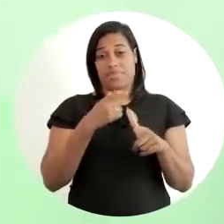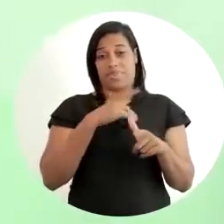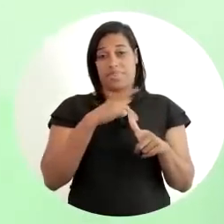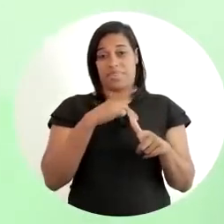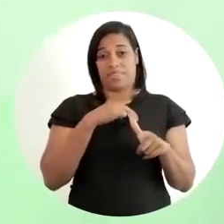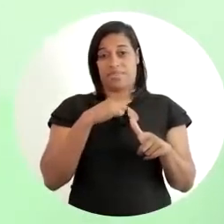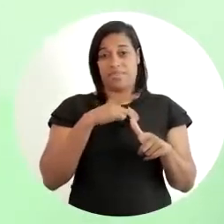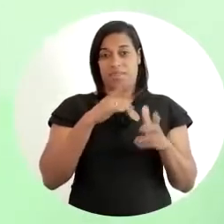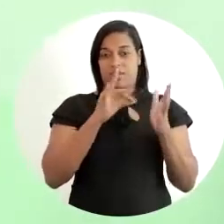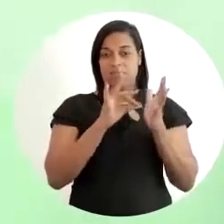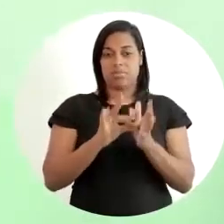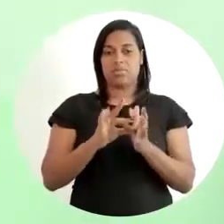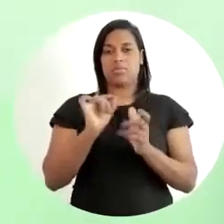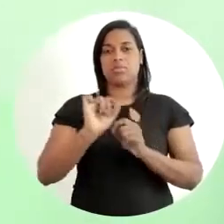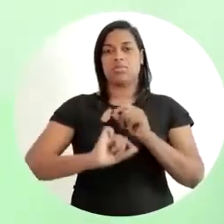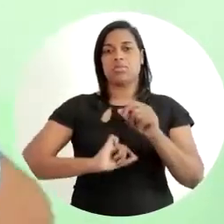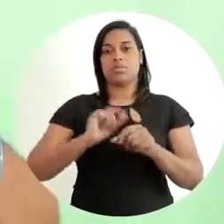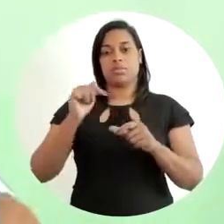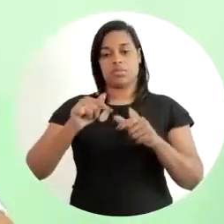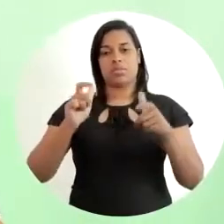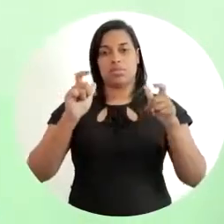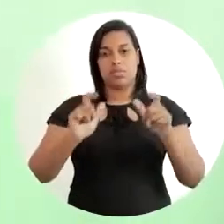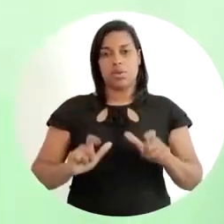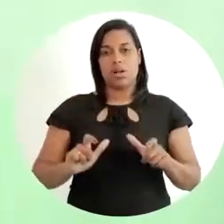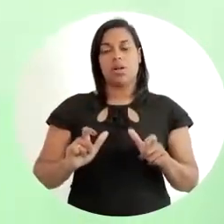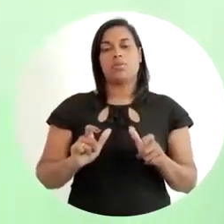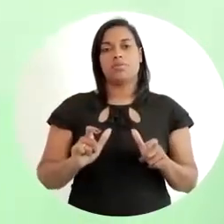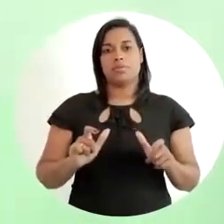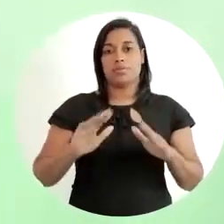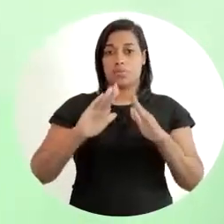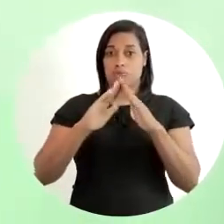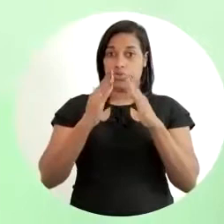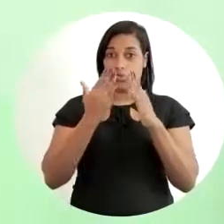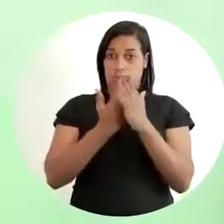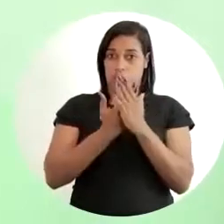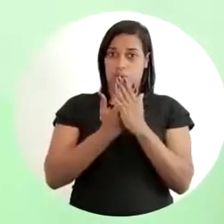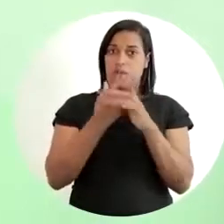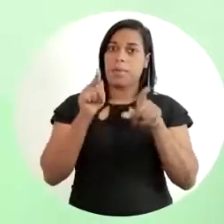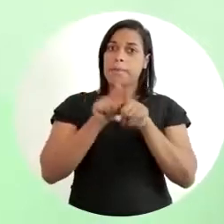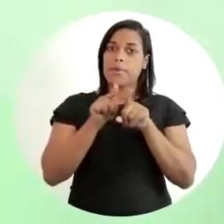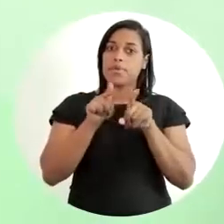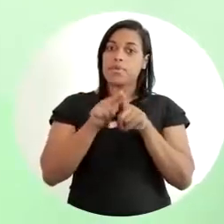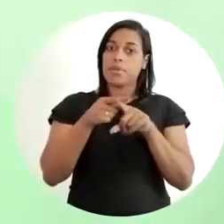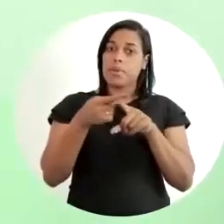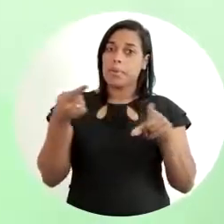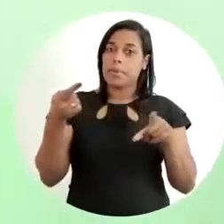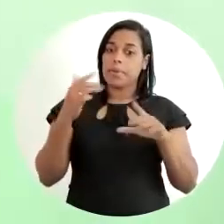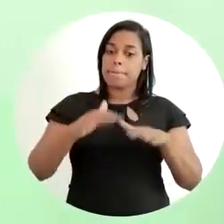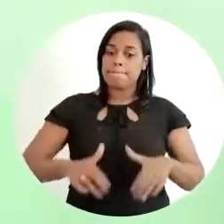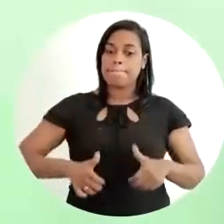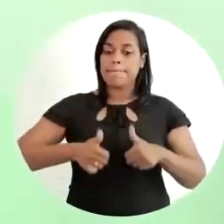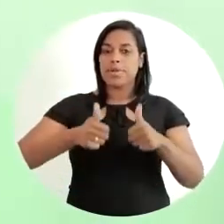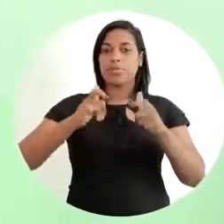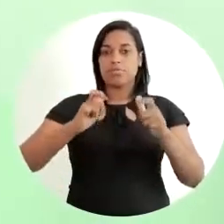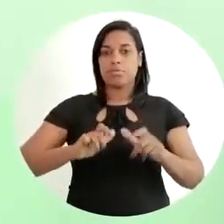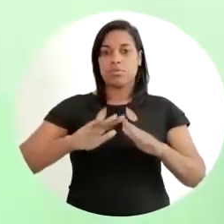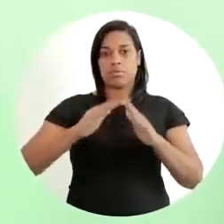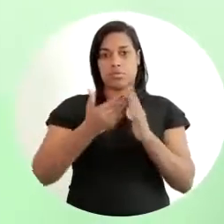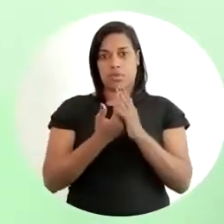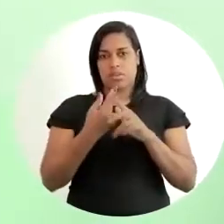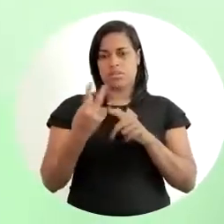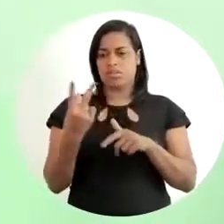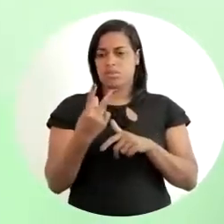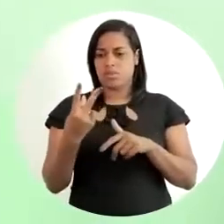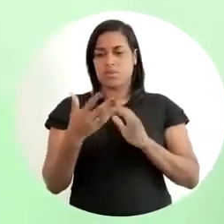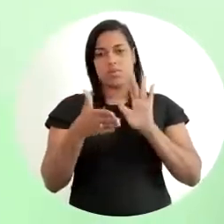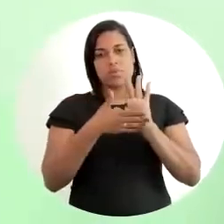houvesse que se extrapolasse esse ambiente da escola, mas também melhorando o ambiente da escola.